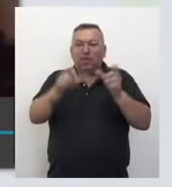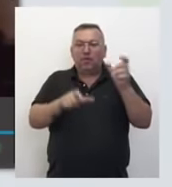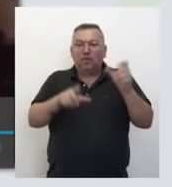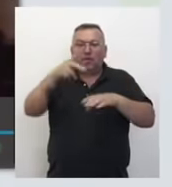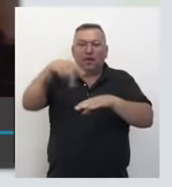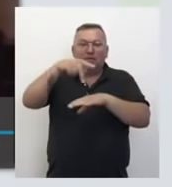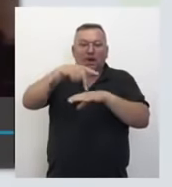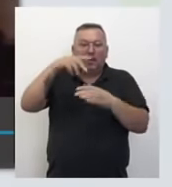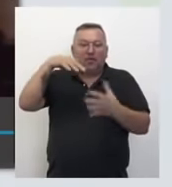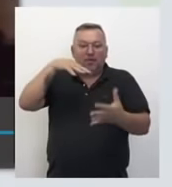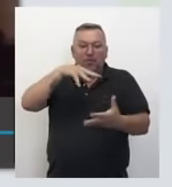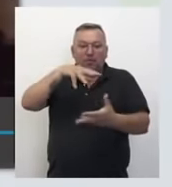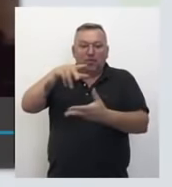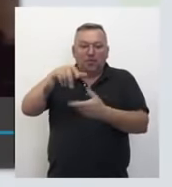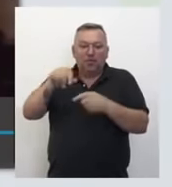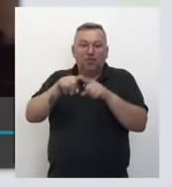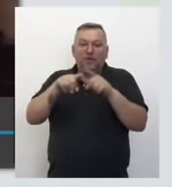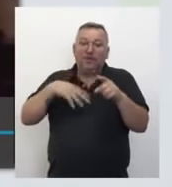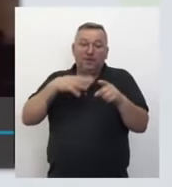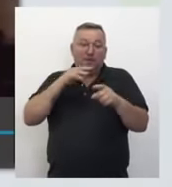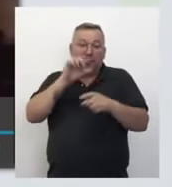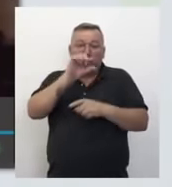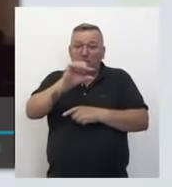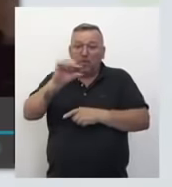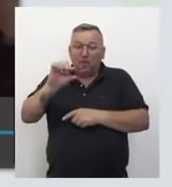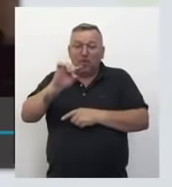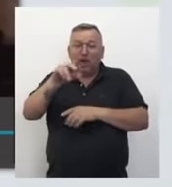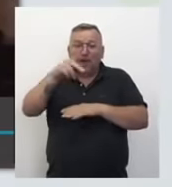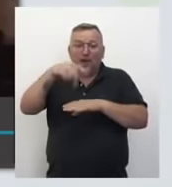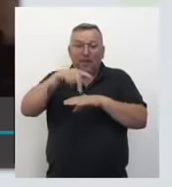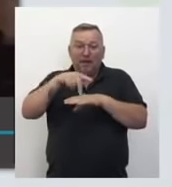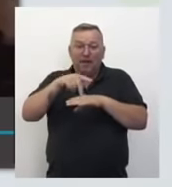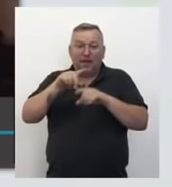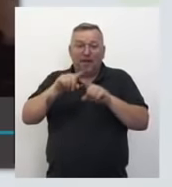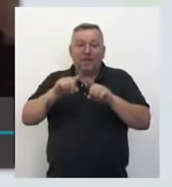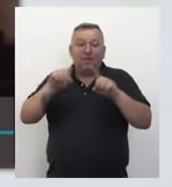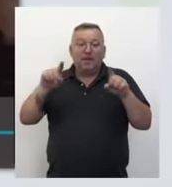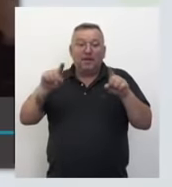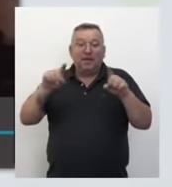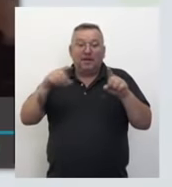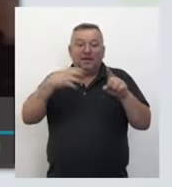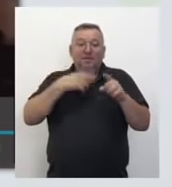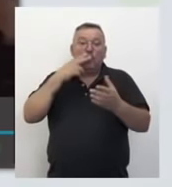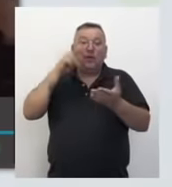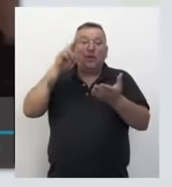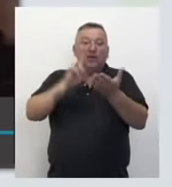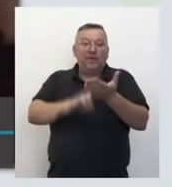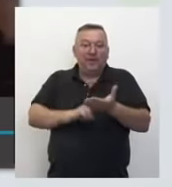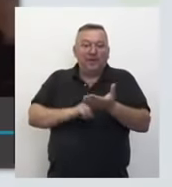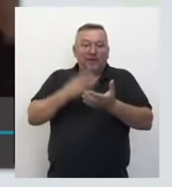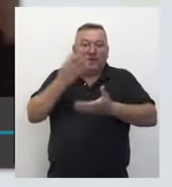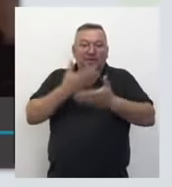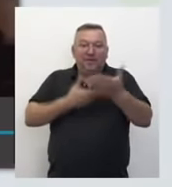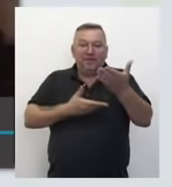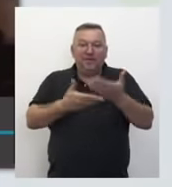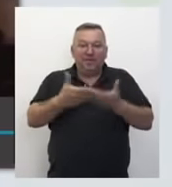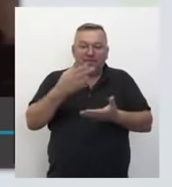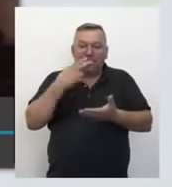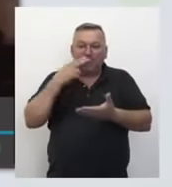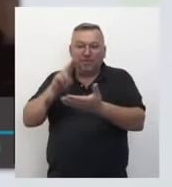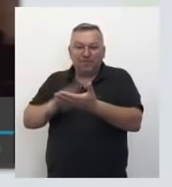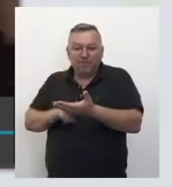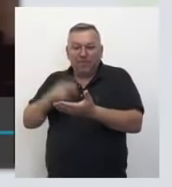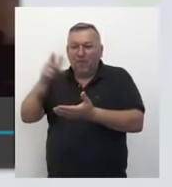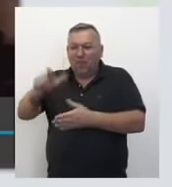do mundo. Assim ele iria conhecer um pouquinho de cada país, mas por meio de cartas, trocando correspondências